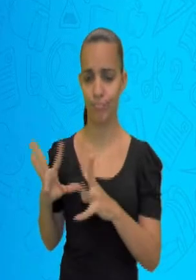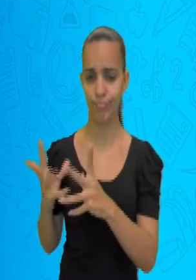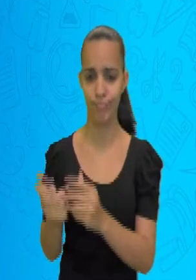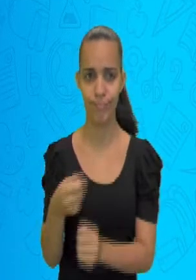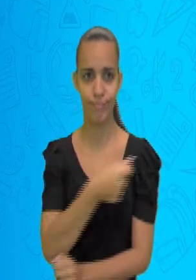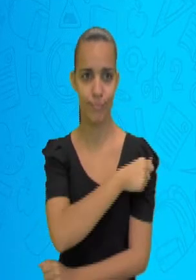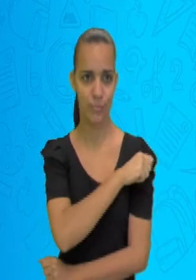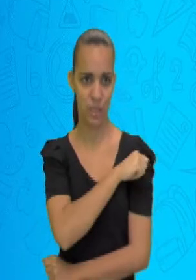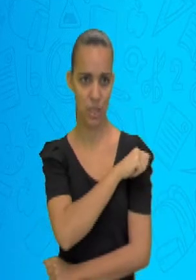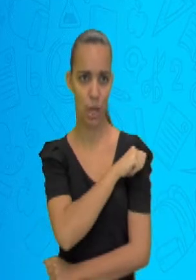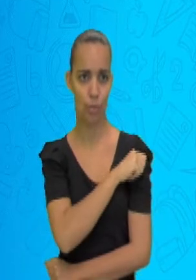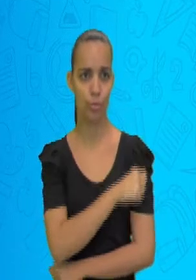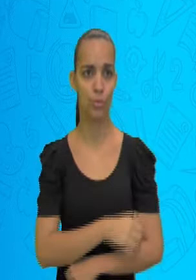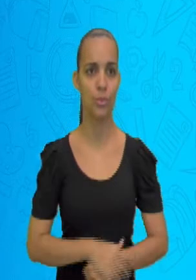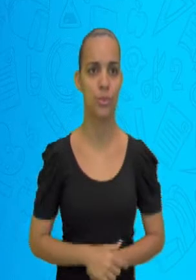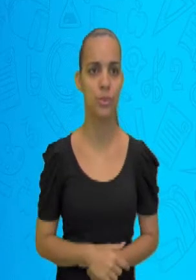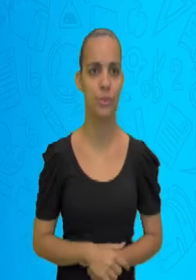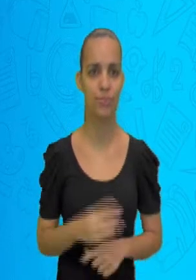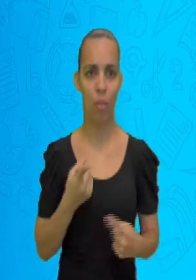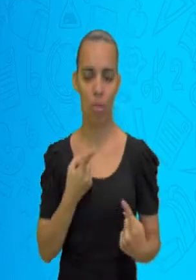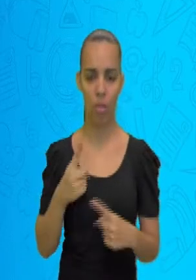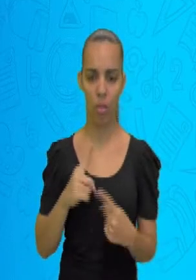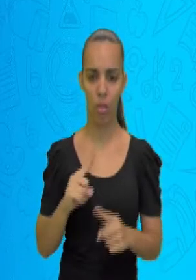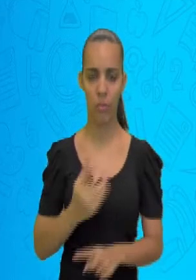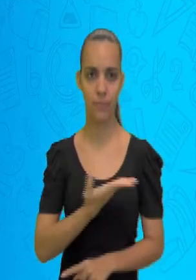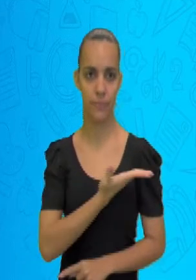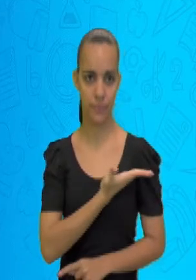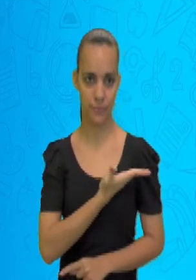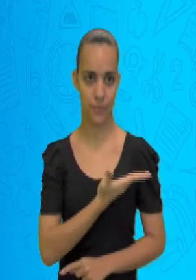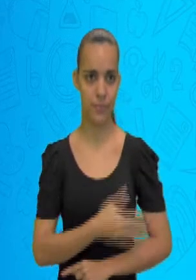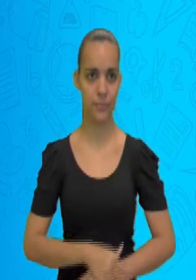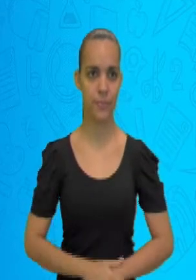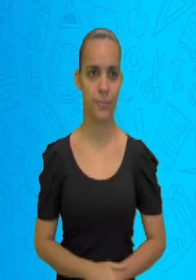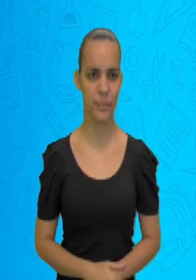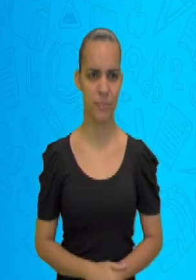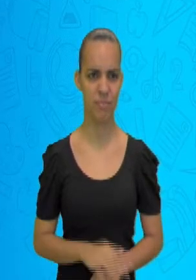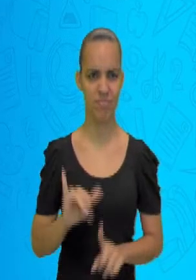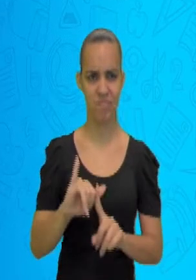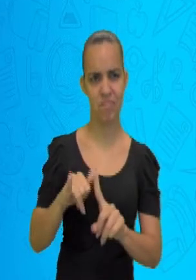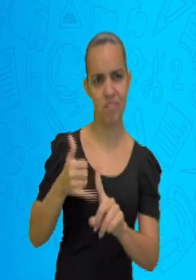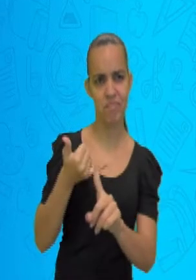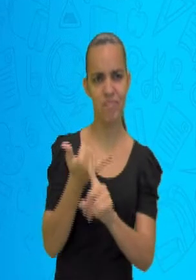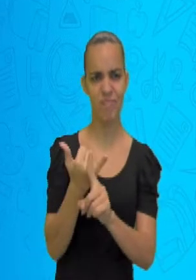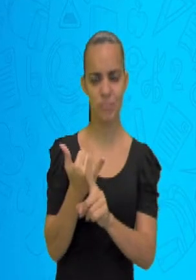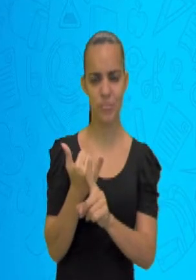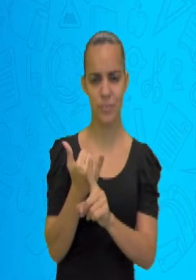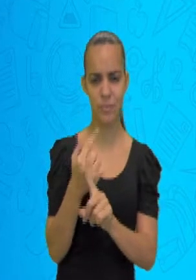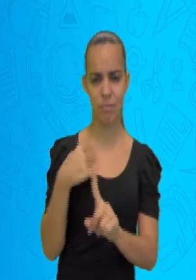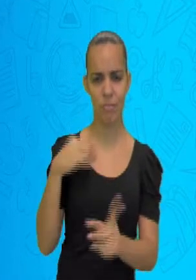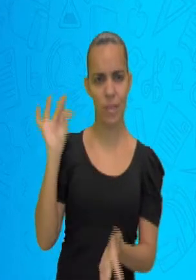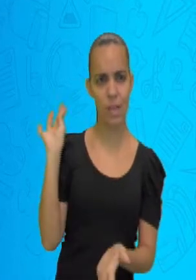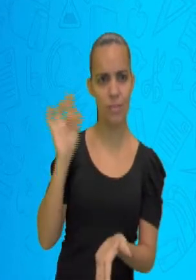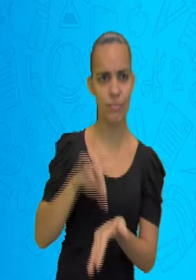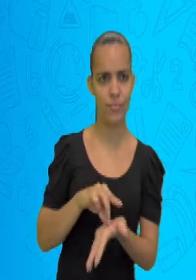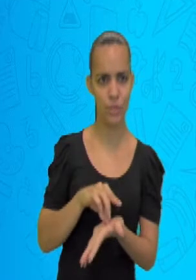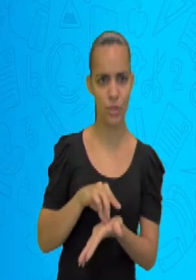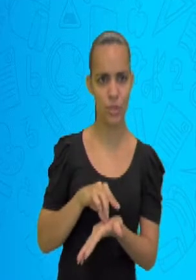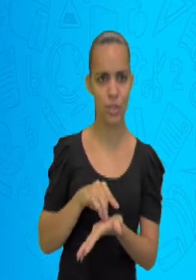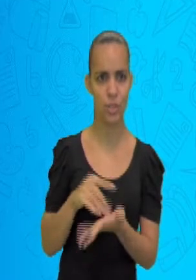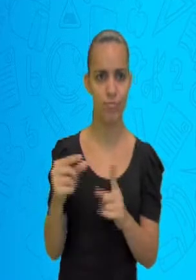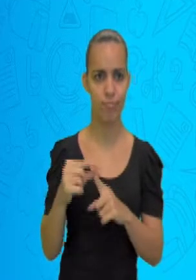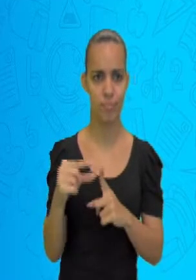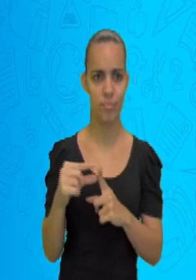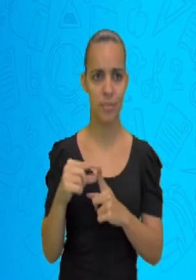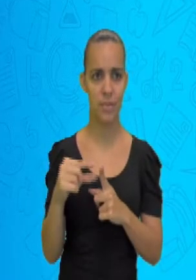um ou mais colegas. O termo bullying tem origem da palavra inglesa bully,